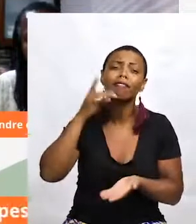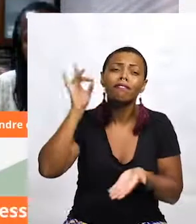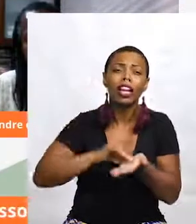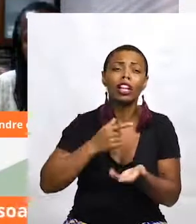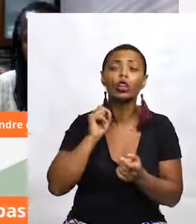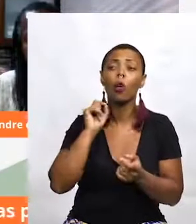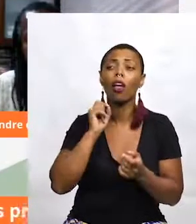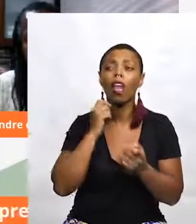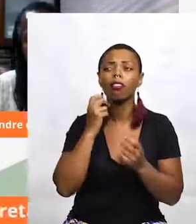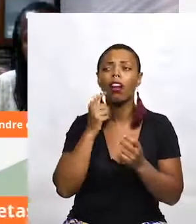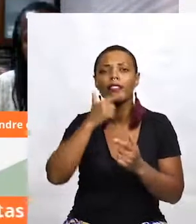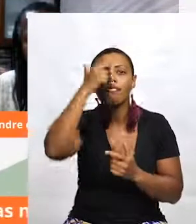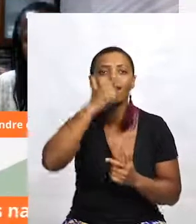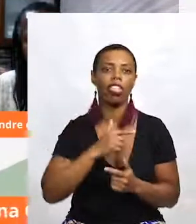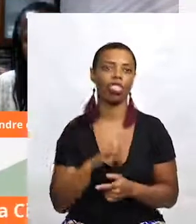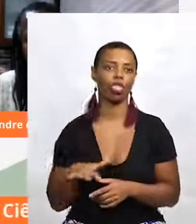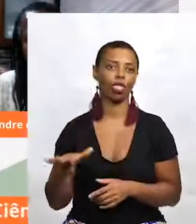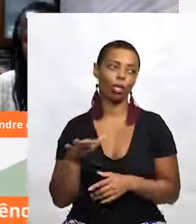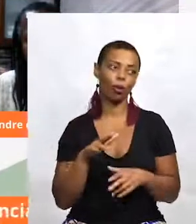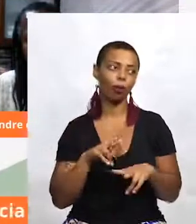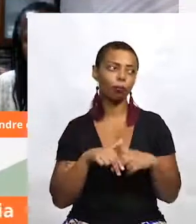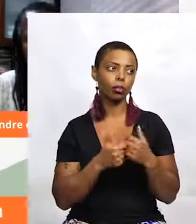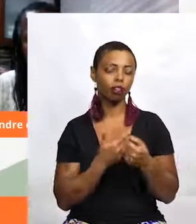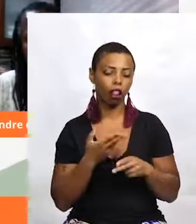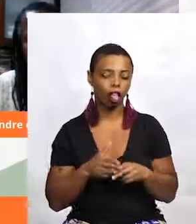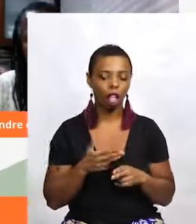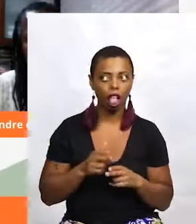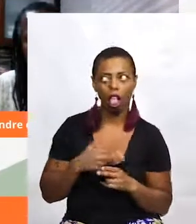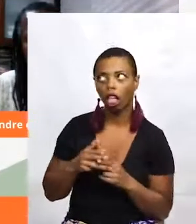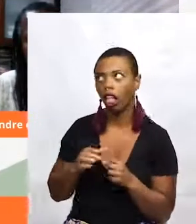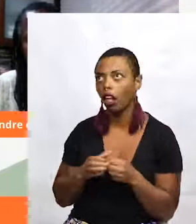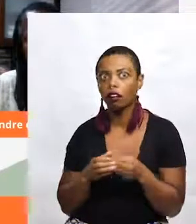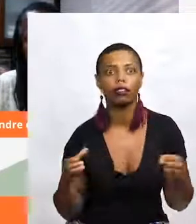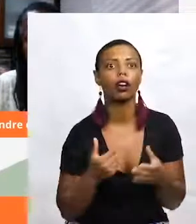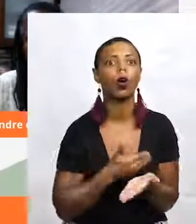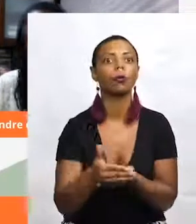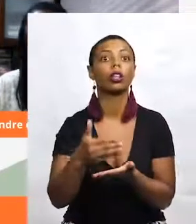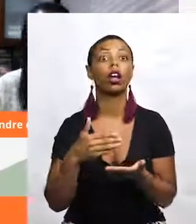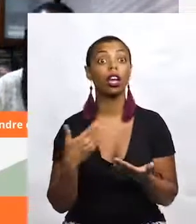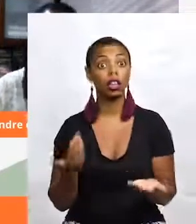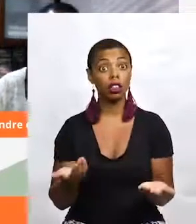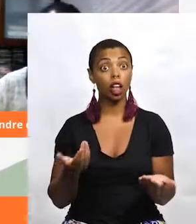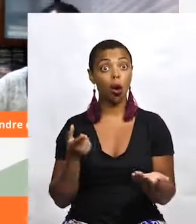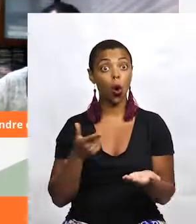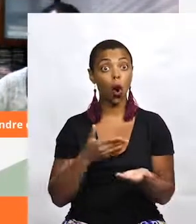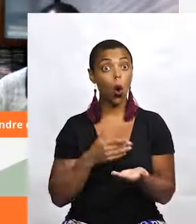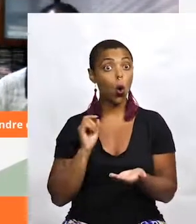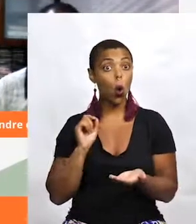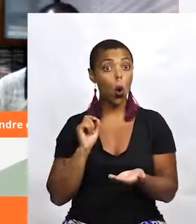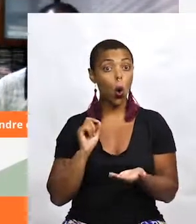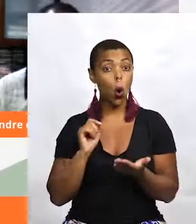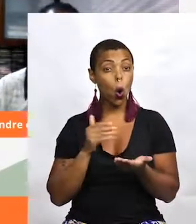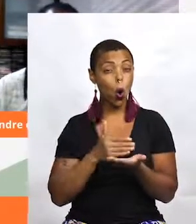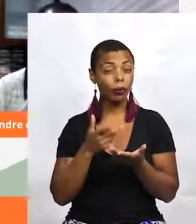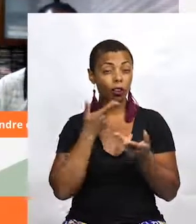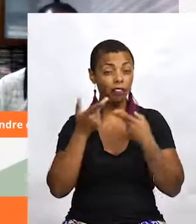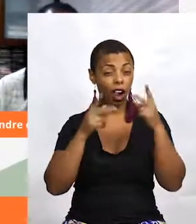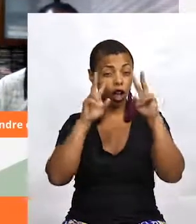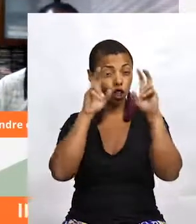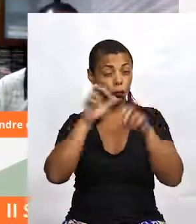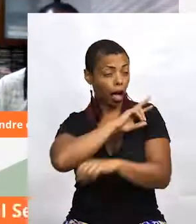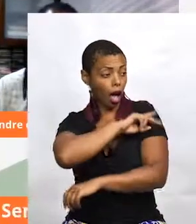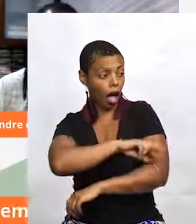luzes. E ainda assim, o viés do corte racial entrou durante a reunião. Ele não entrou antes.